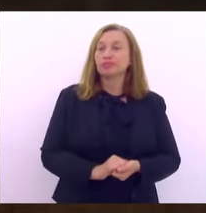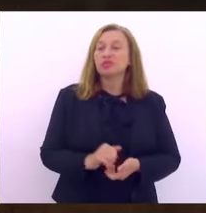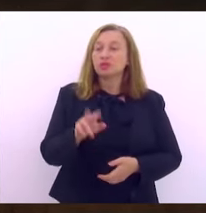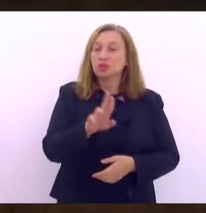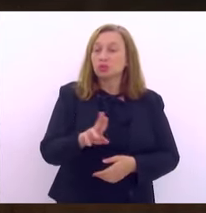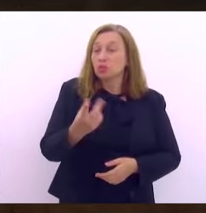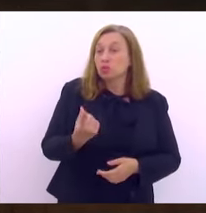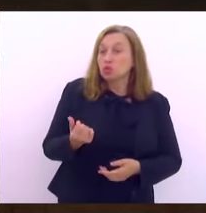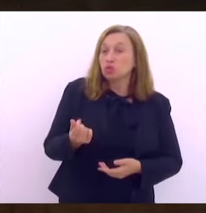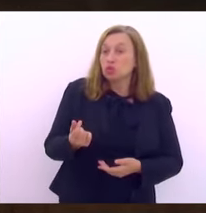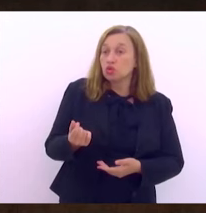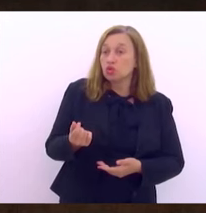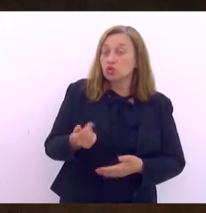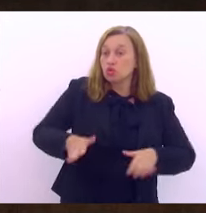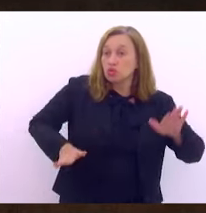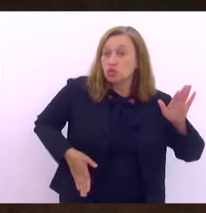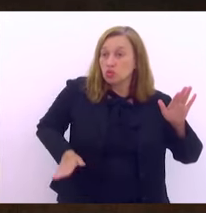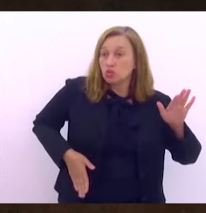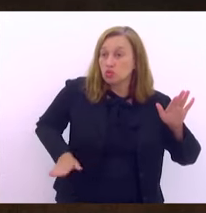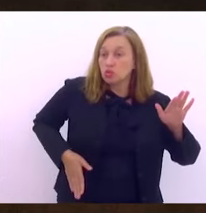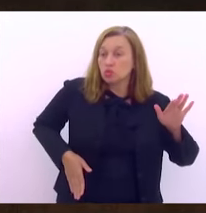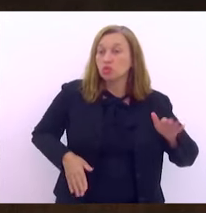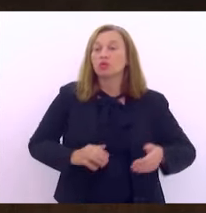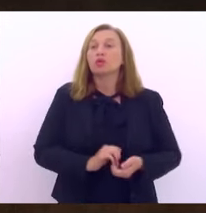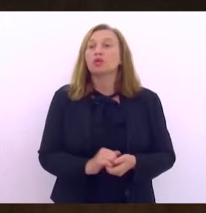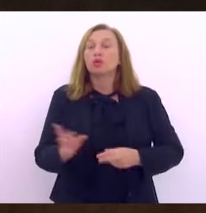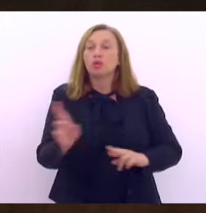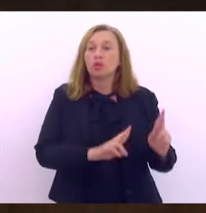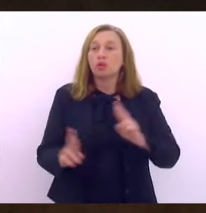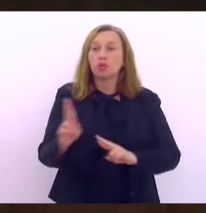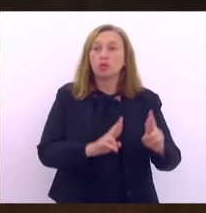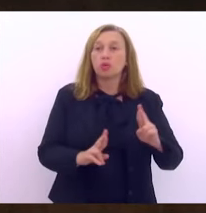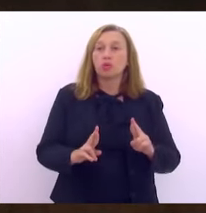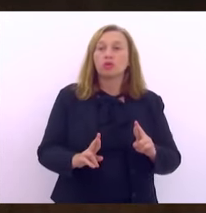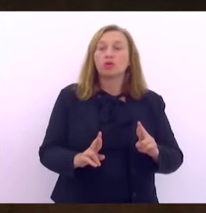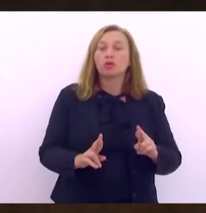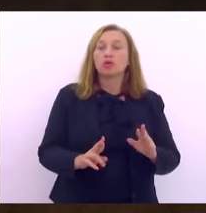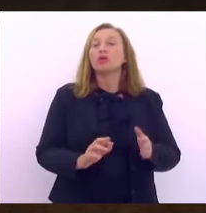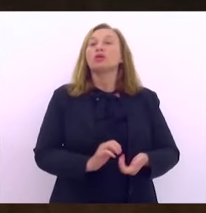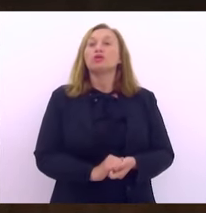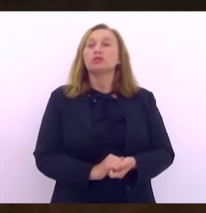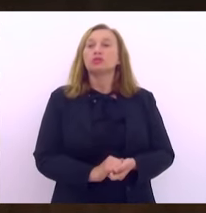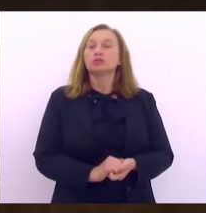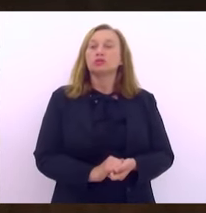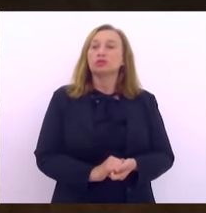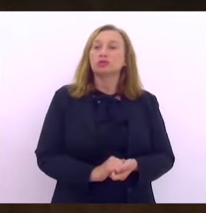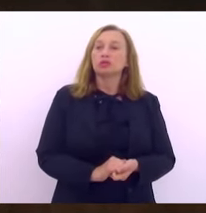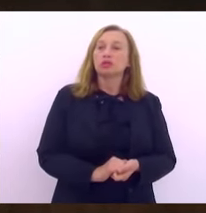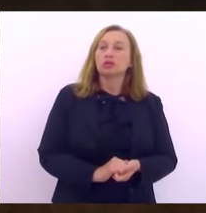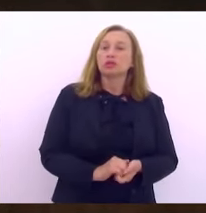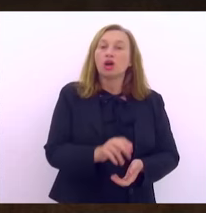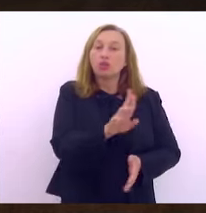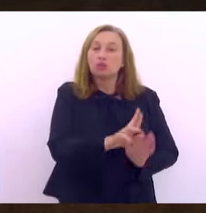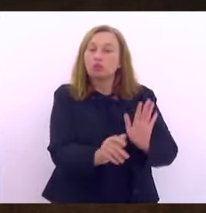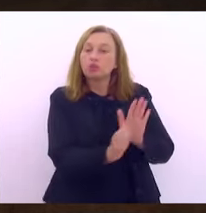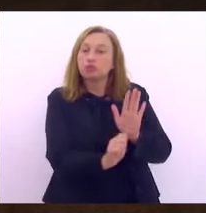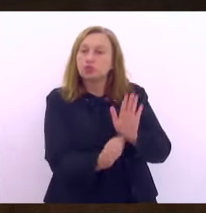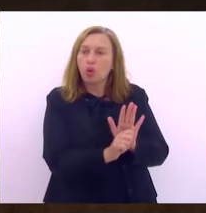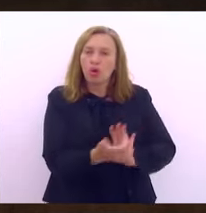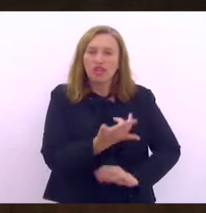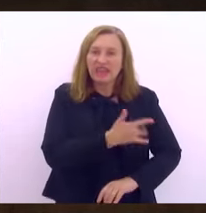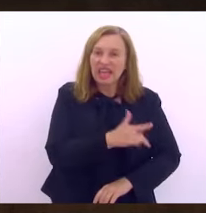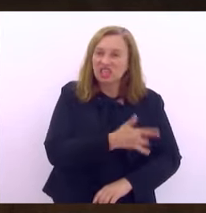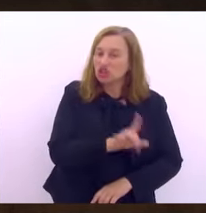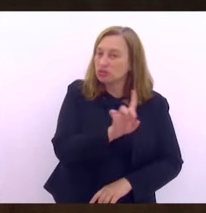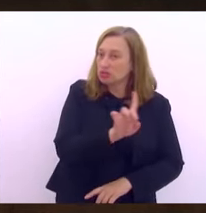do dinheiro do tráfico, e a gente tem que atentar com relação aos usuários, que é tratado só como pobre coitado. Mas não é pobre coitado,